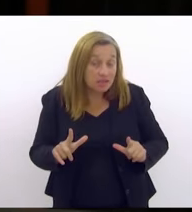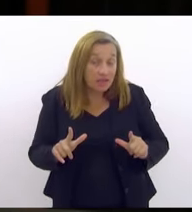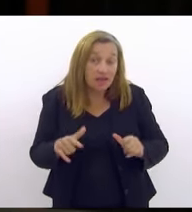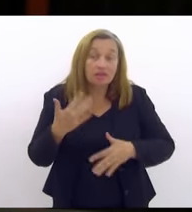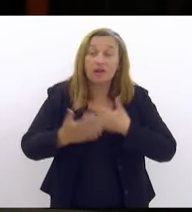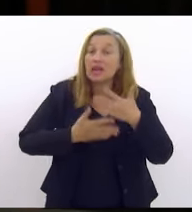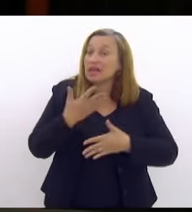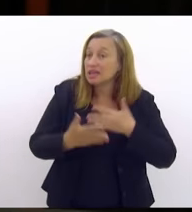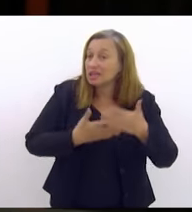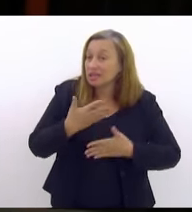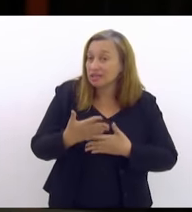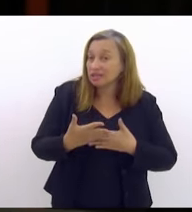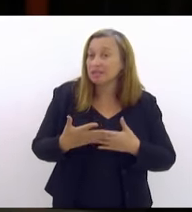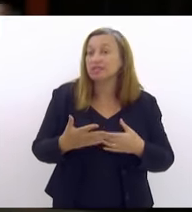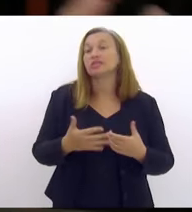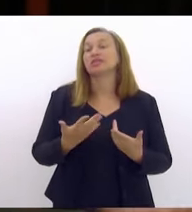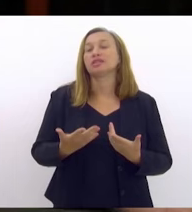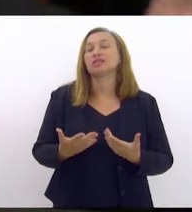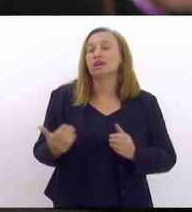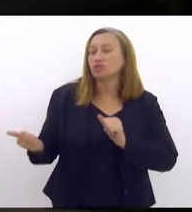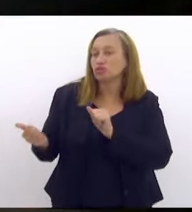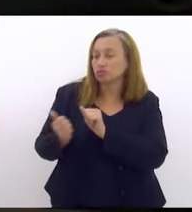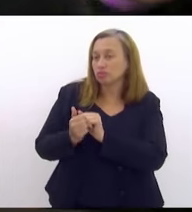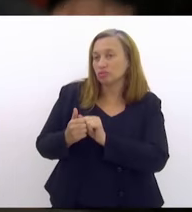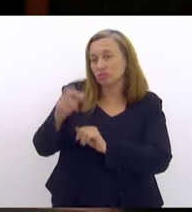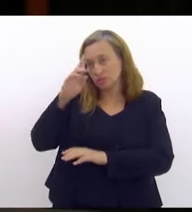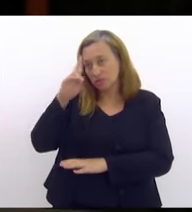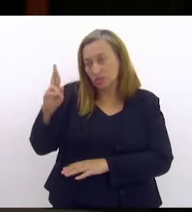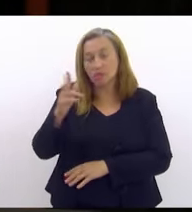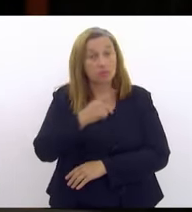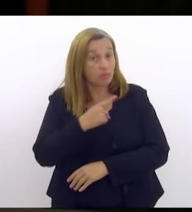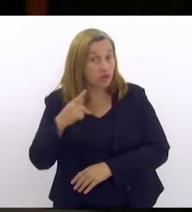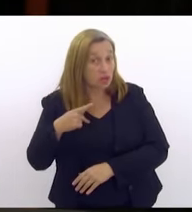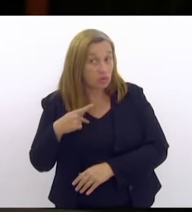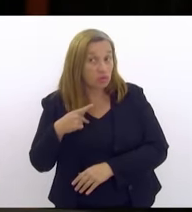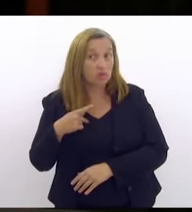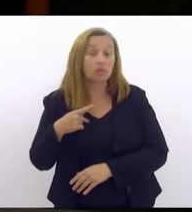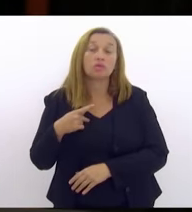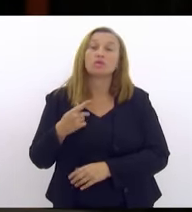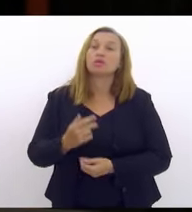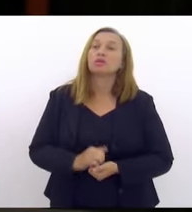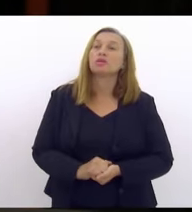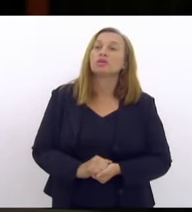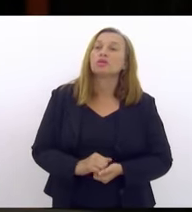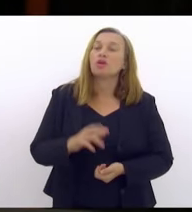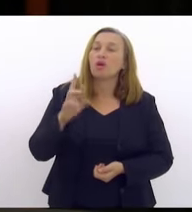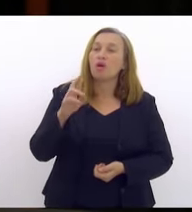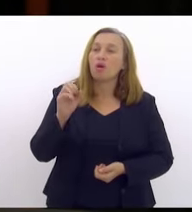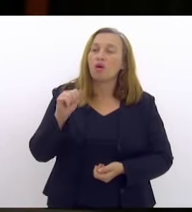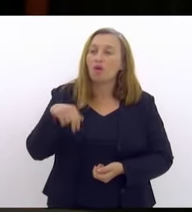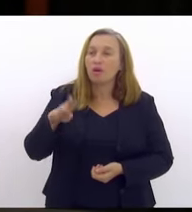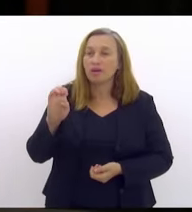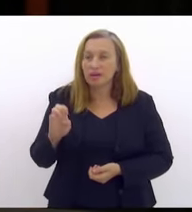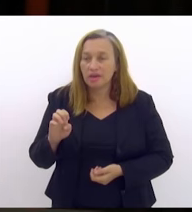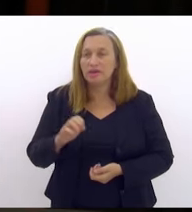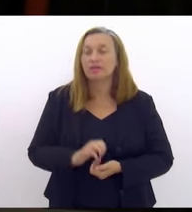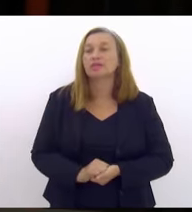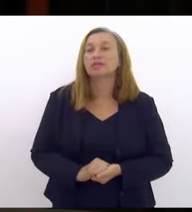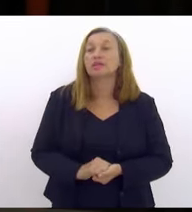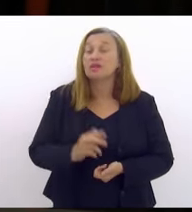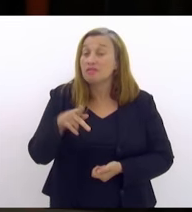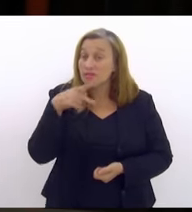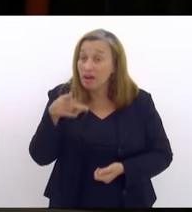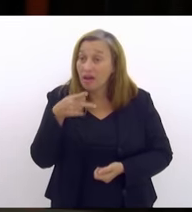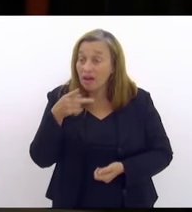alegria muito grande estar aqui ao seu lado, pastor Benito, pastor Roque. E dizer